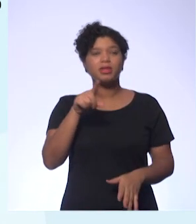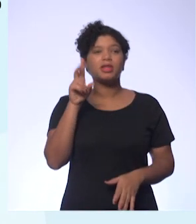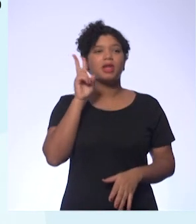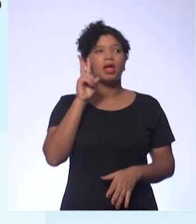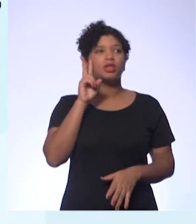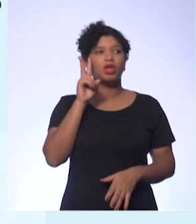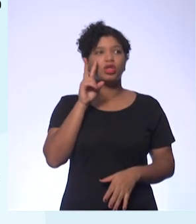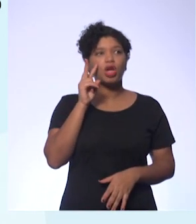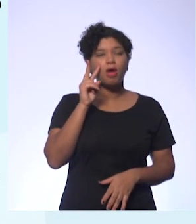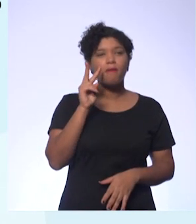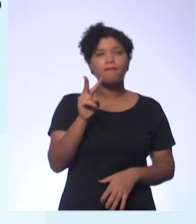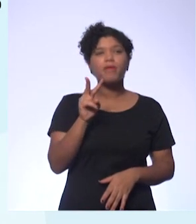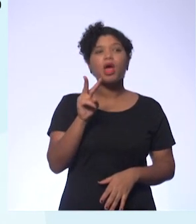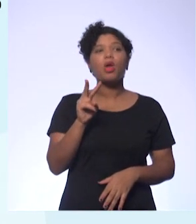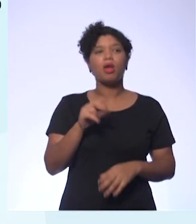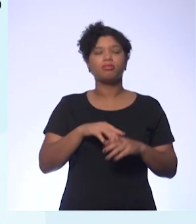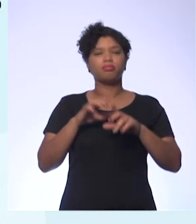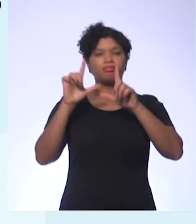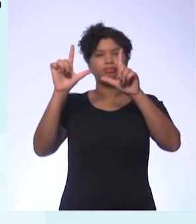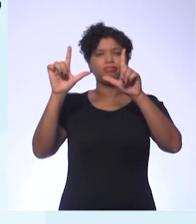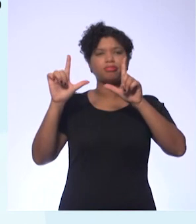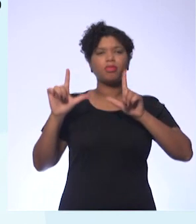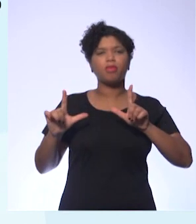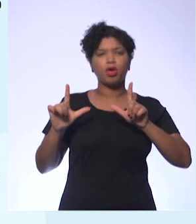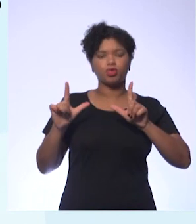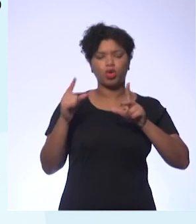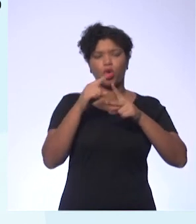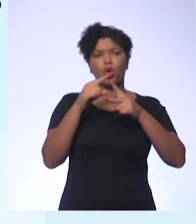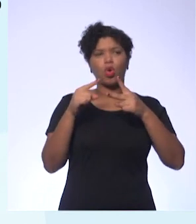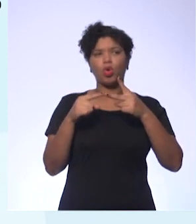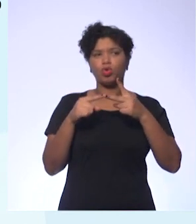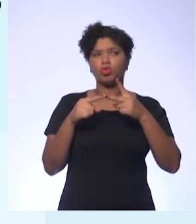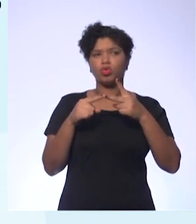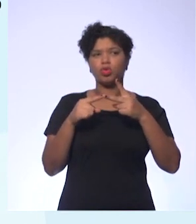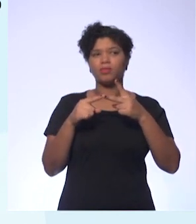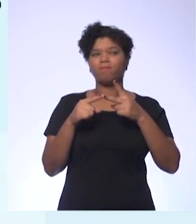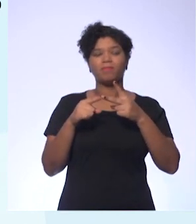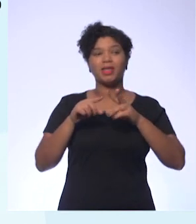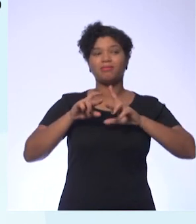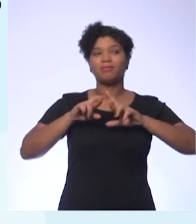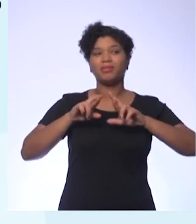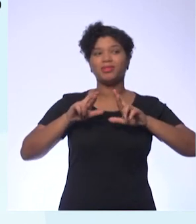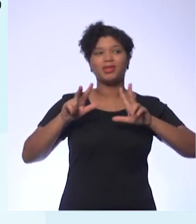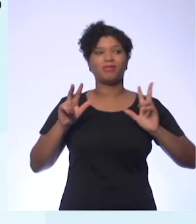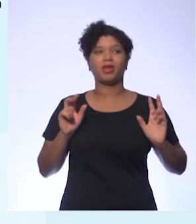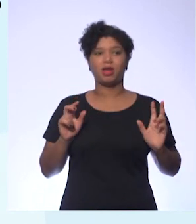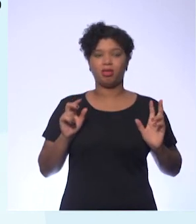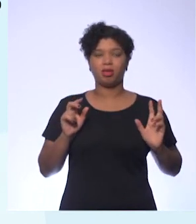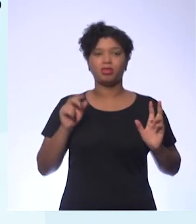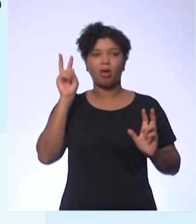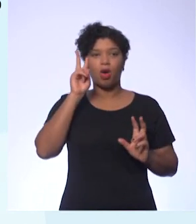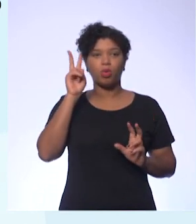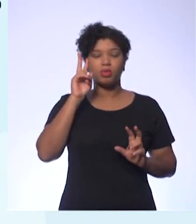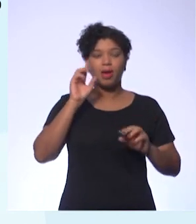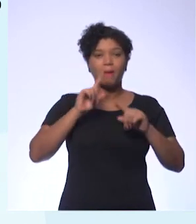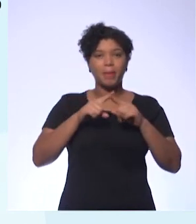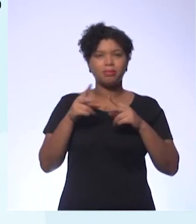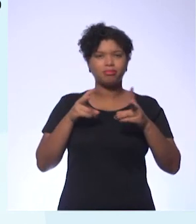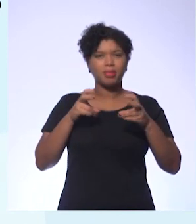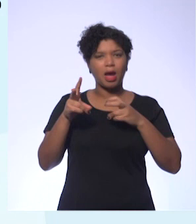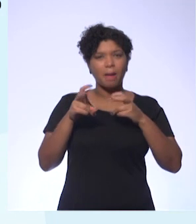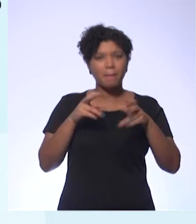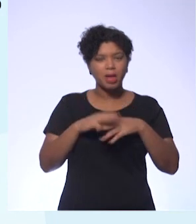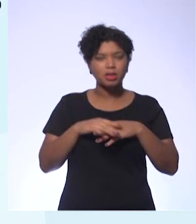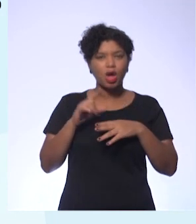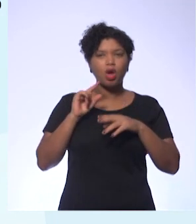historiadora. Então, as imagens elas representam dois momentos muito diferentes da história. Porém, temos nelas